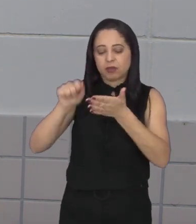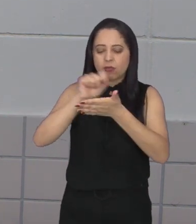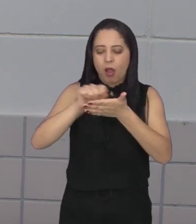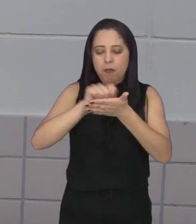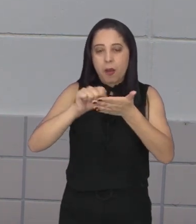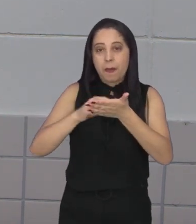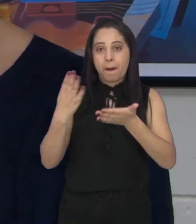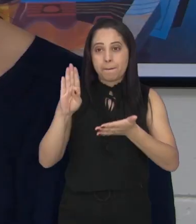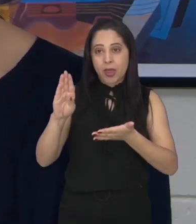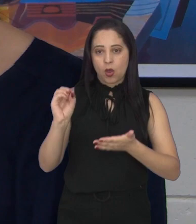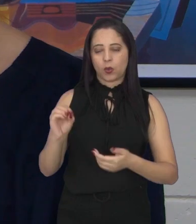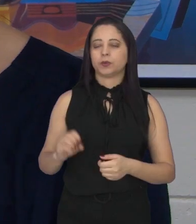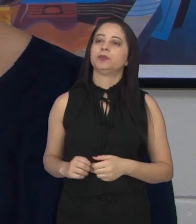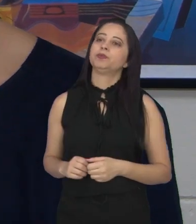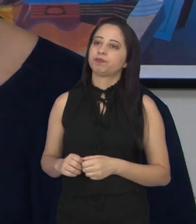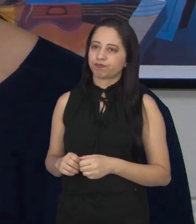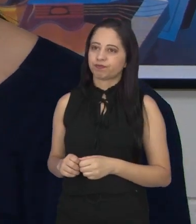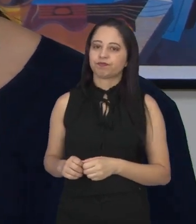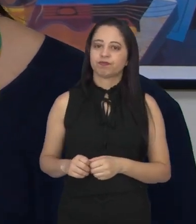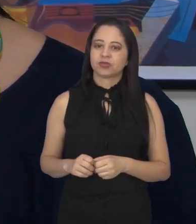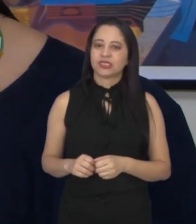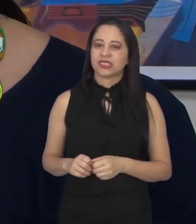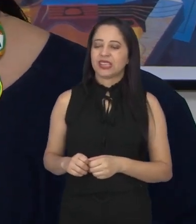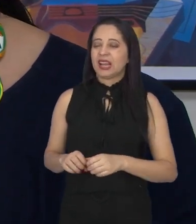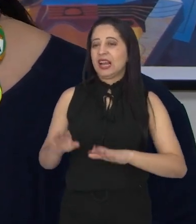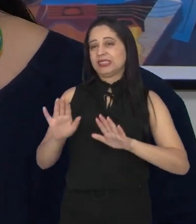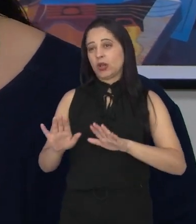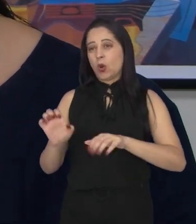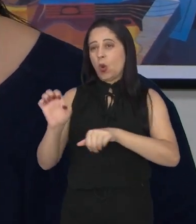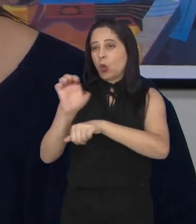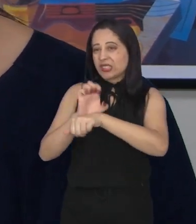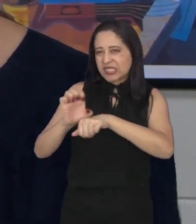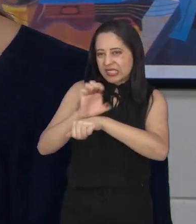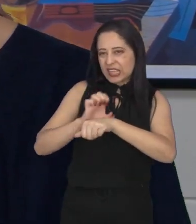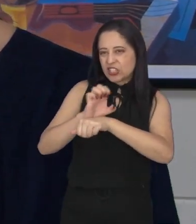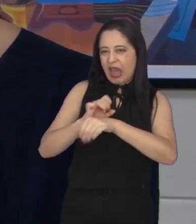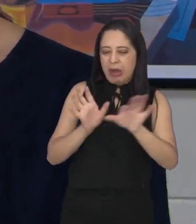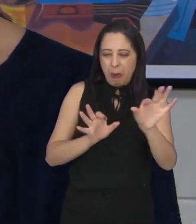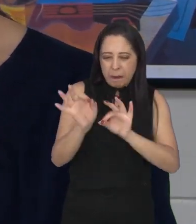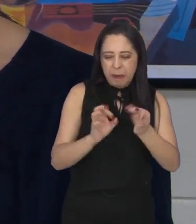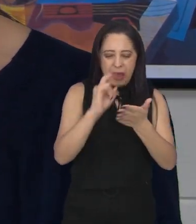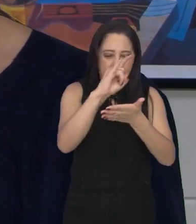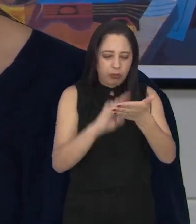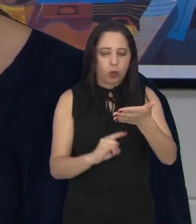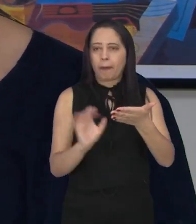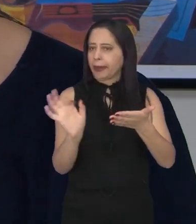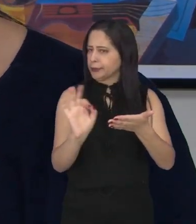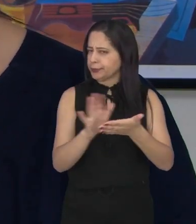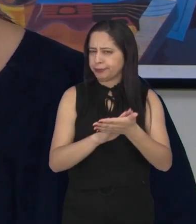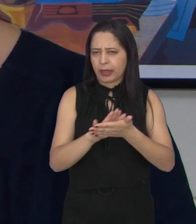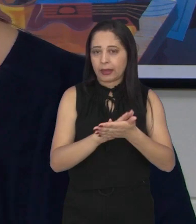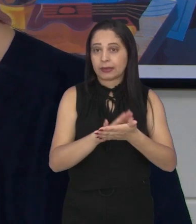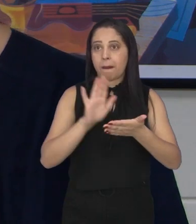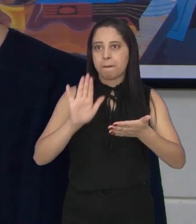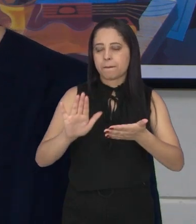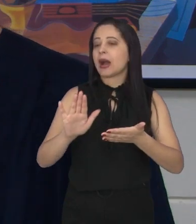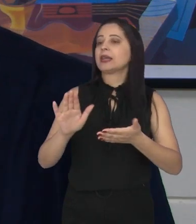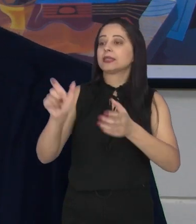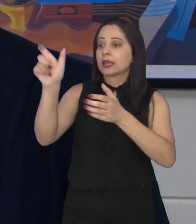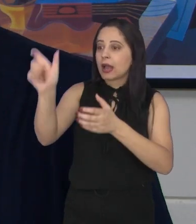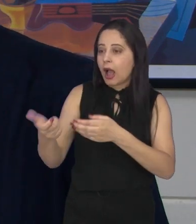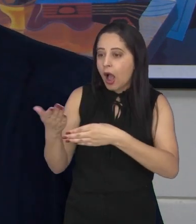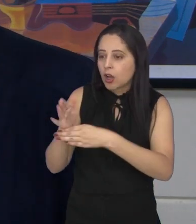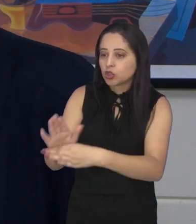boletim de ocorrência. Os estagiários eles acabam não intervindo tanto na parte de documento, mas eles trabalham muito na organização